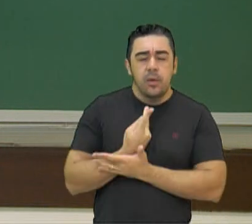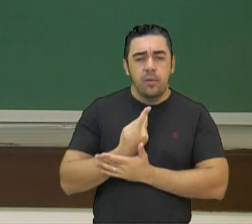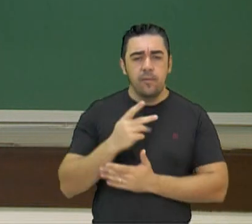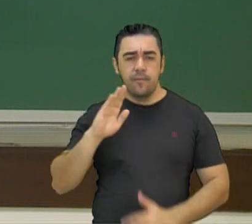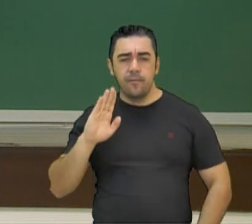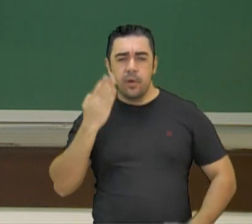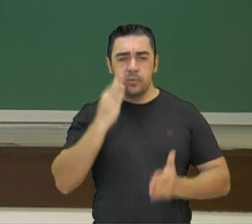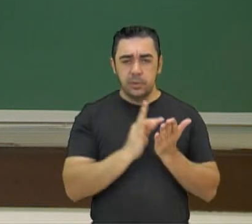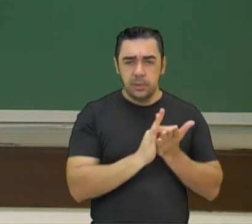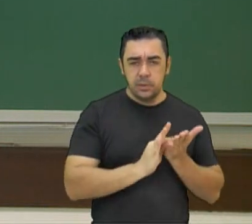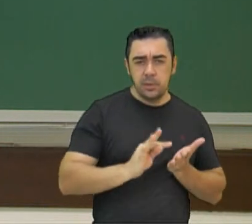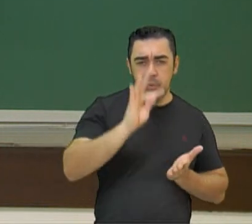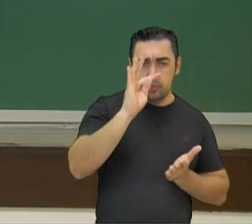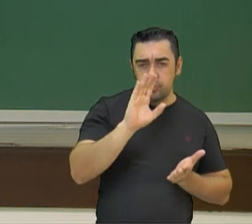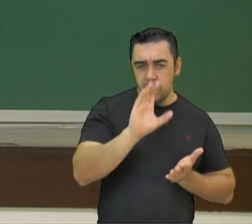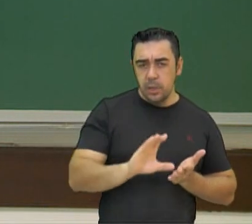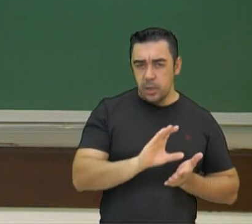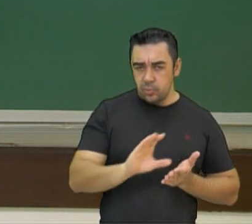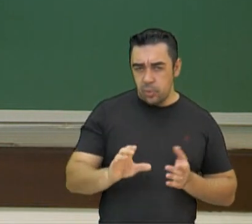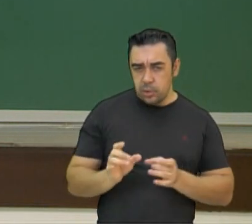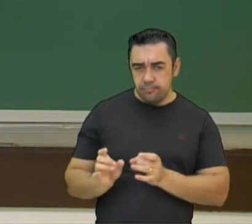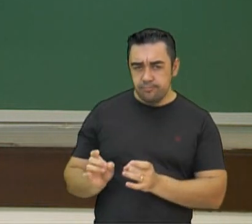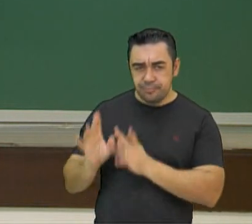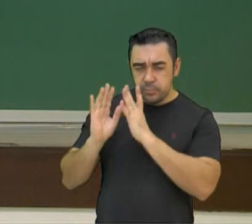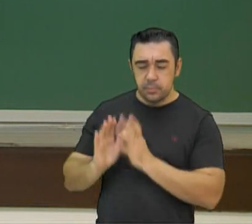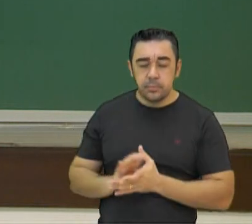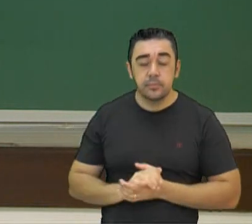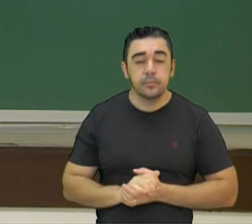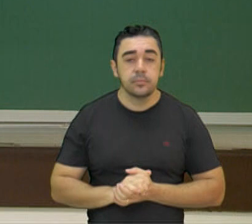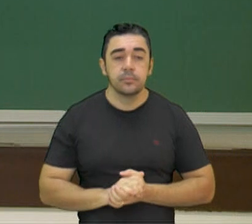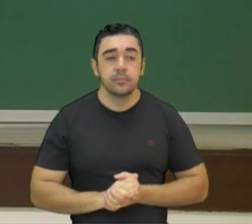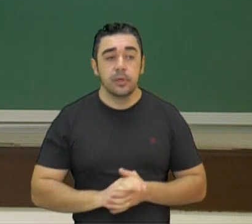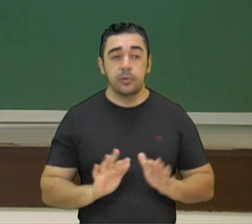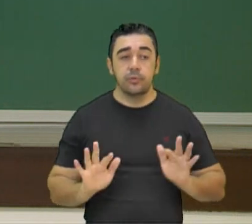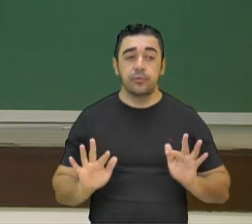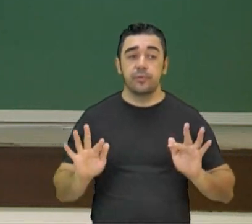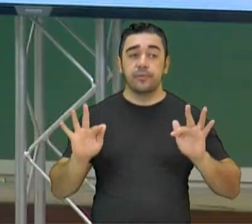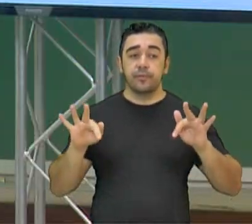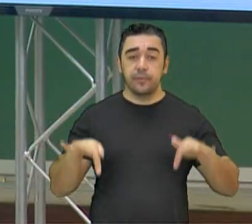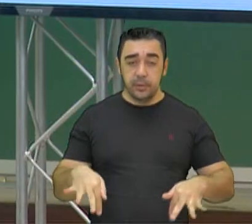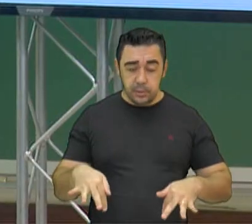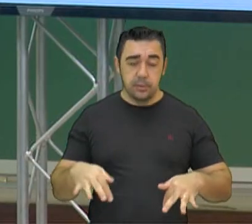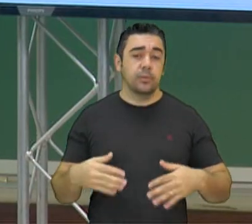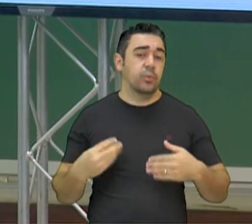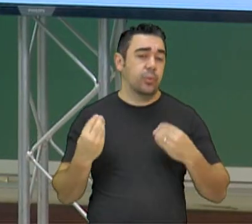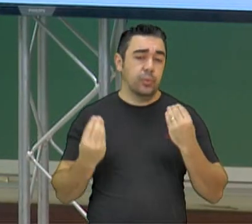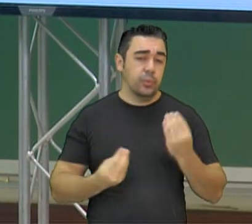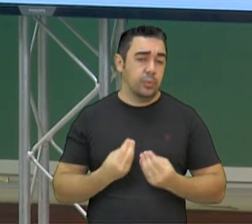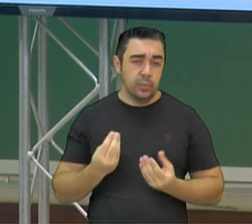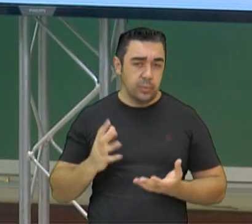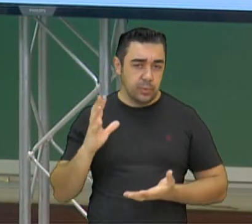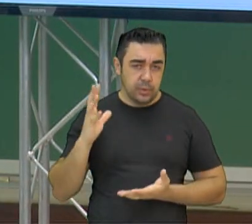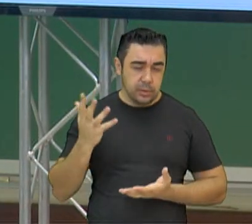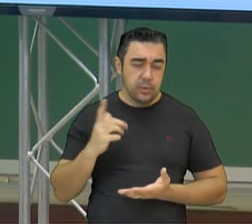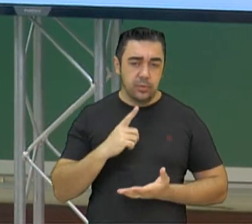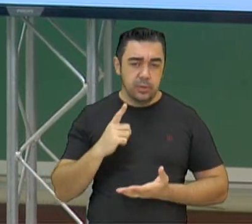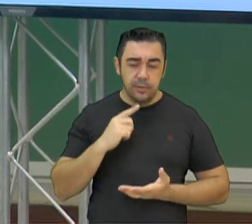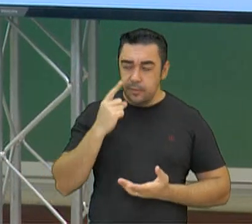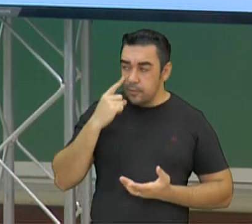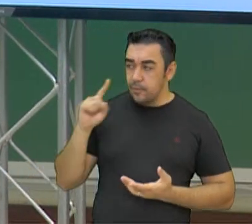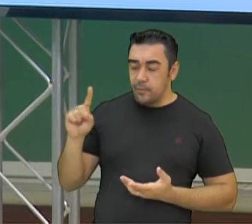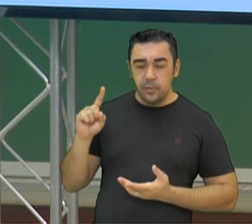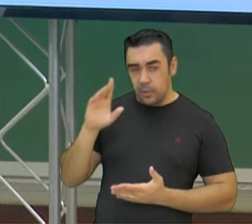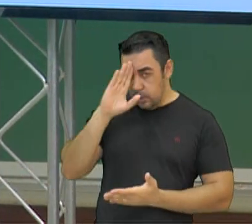teologia católica descarta. E por fim, ele tendo resvalado nessa heresia,